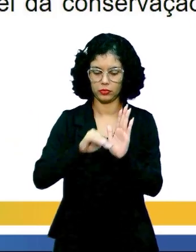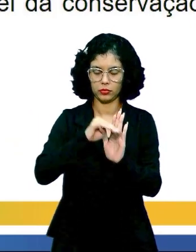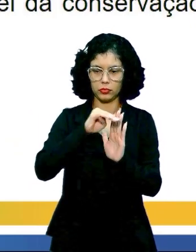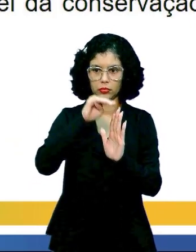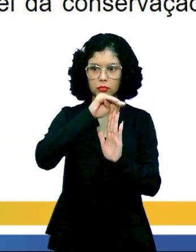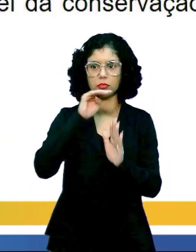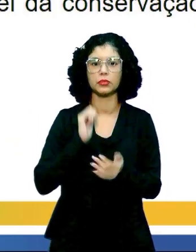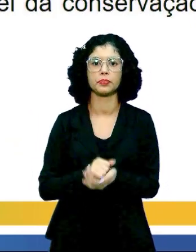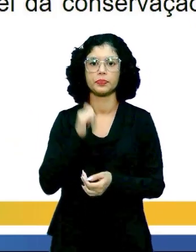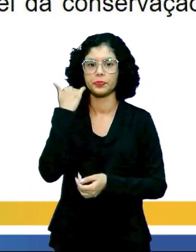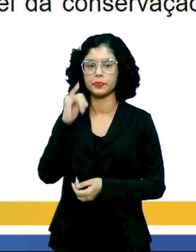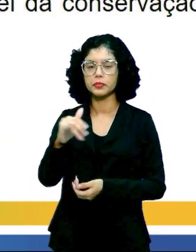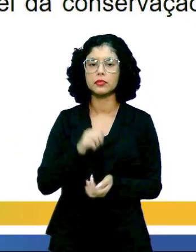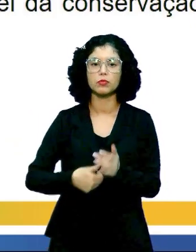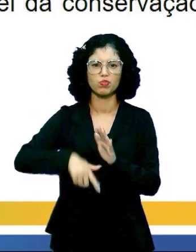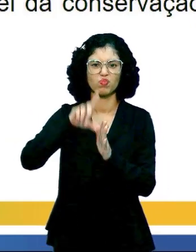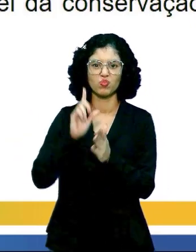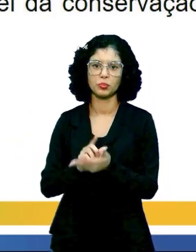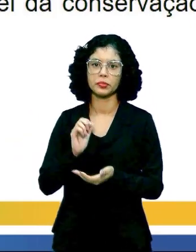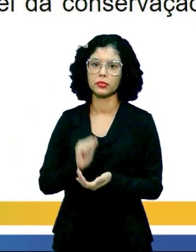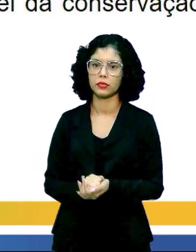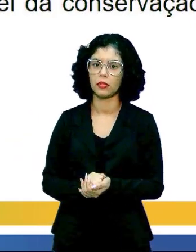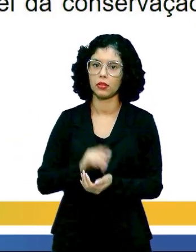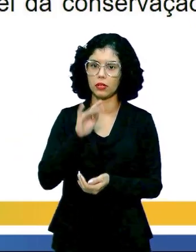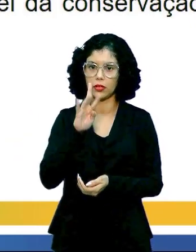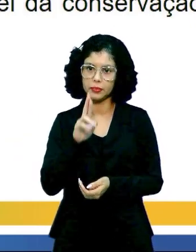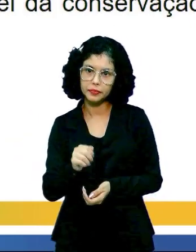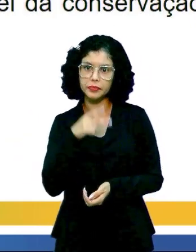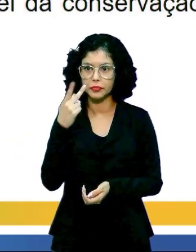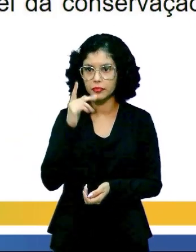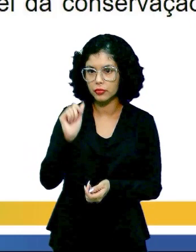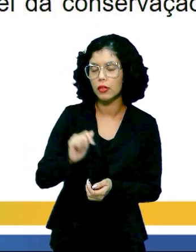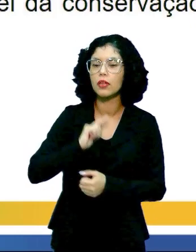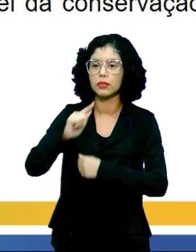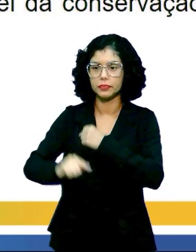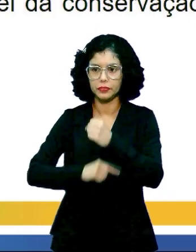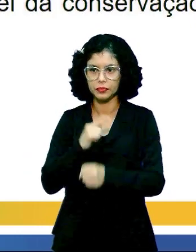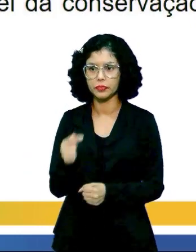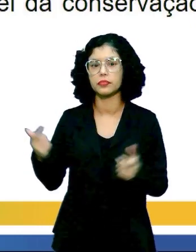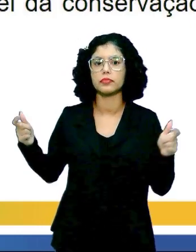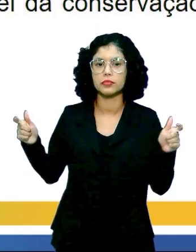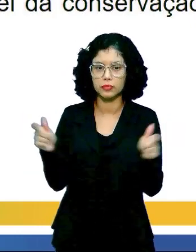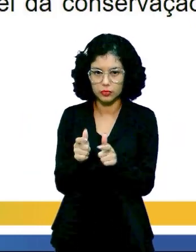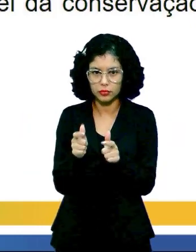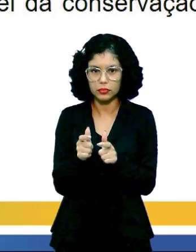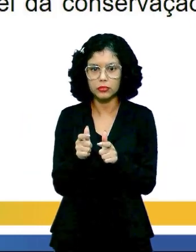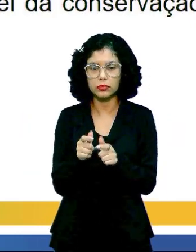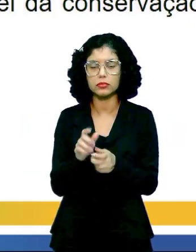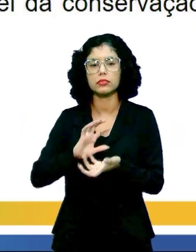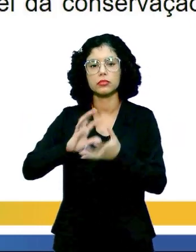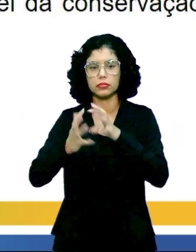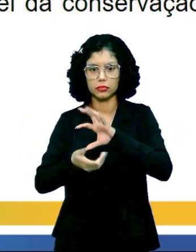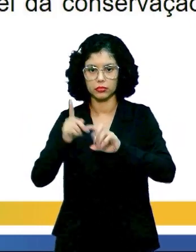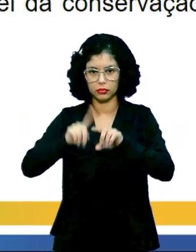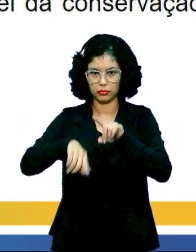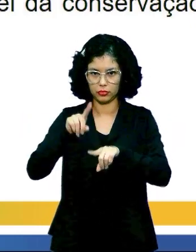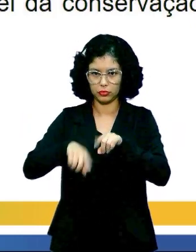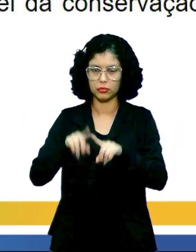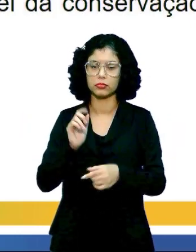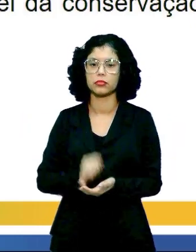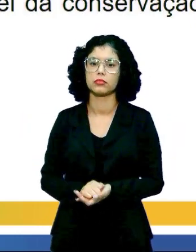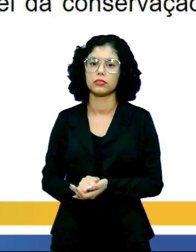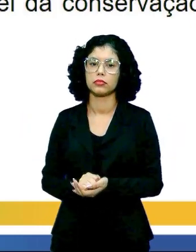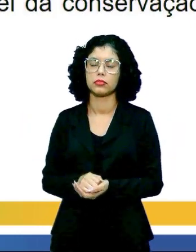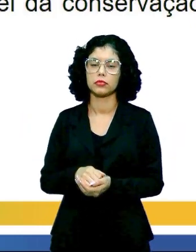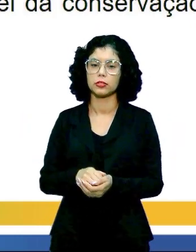energia. Anterior a eles, houve Dalton, que afirmava que os átomos constituíam a menor parte da matéria